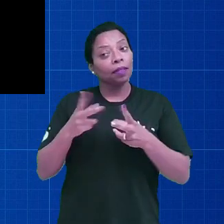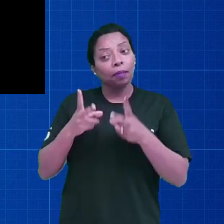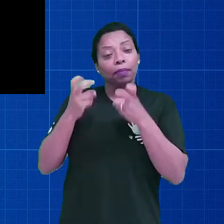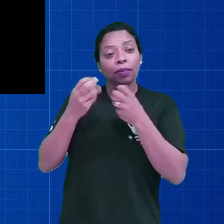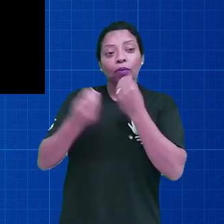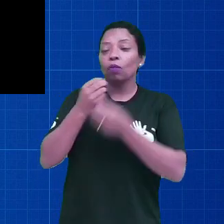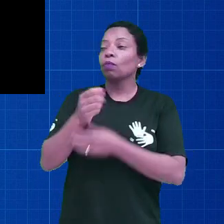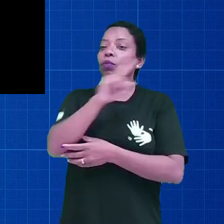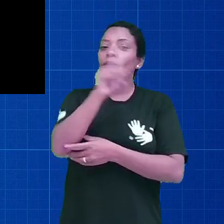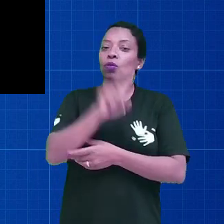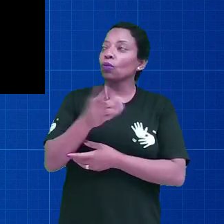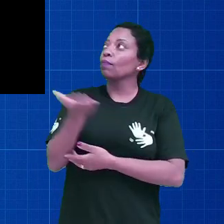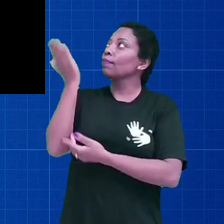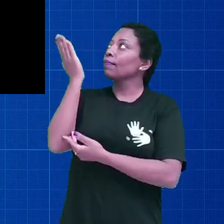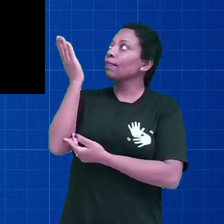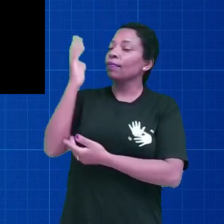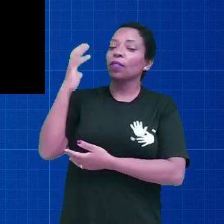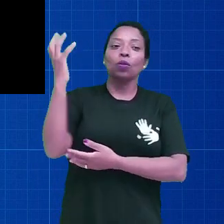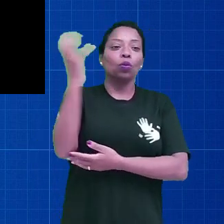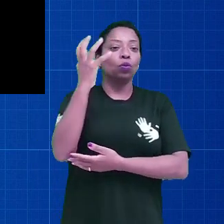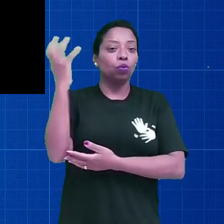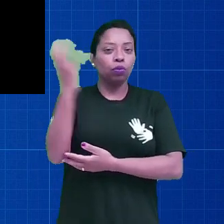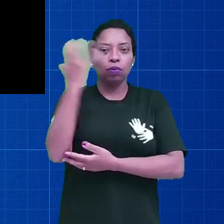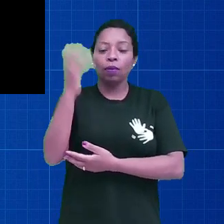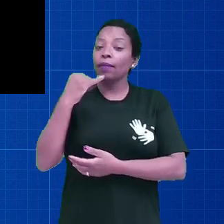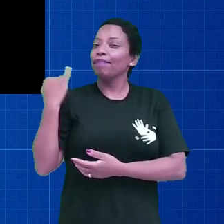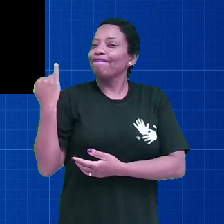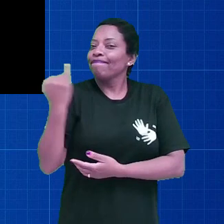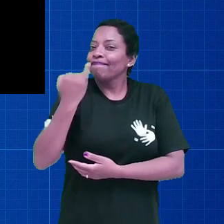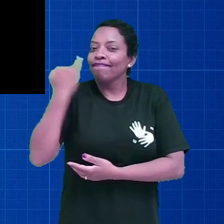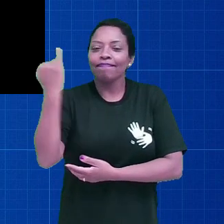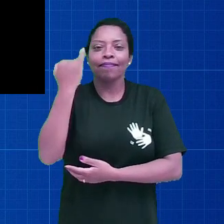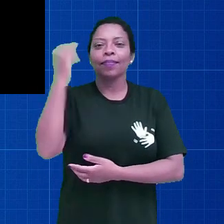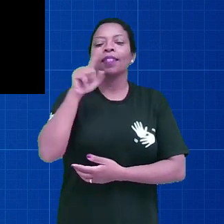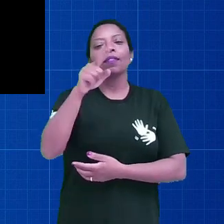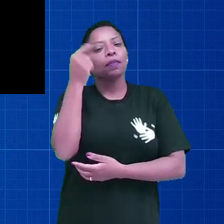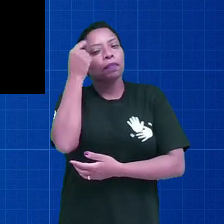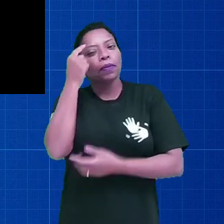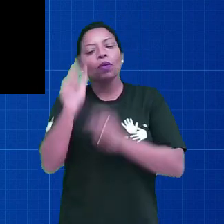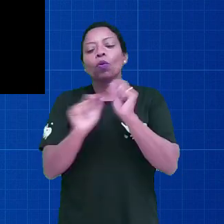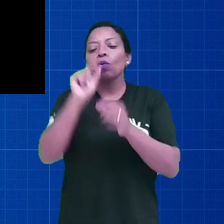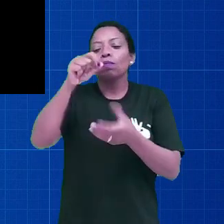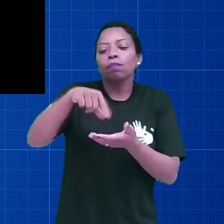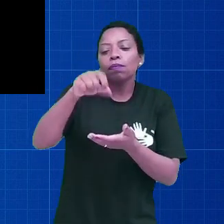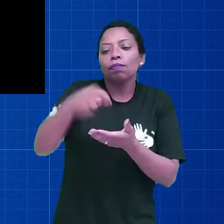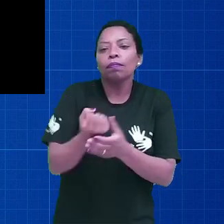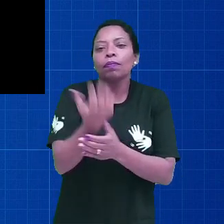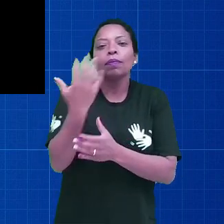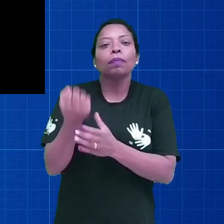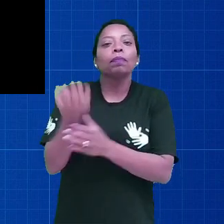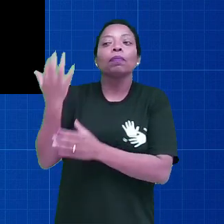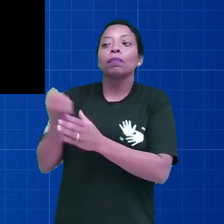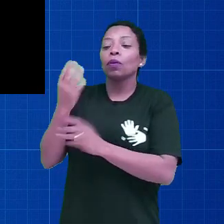o zoneamento, o clima, é um fator muito importante para você definir as culturas